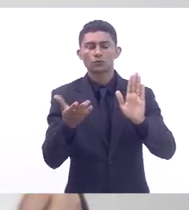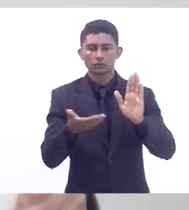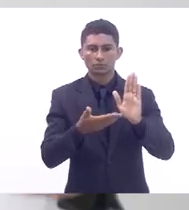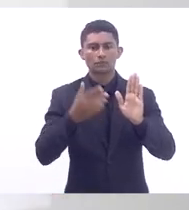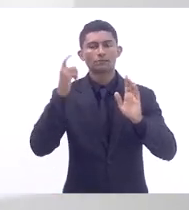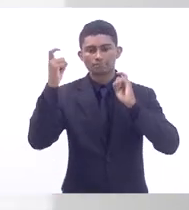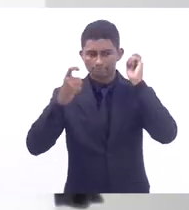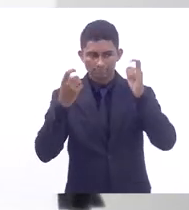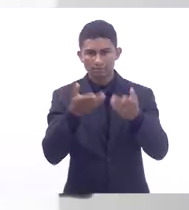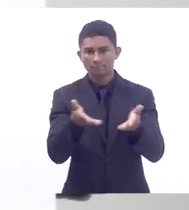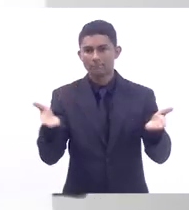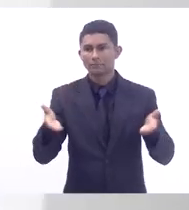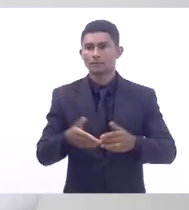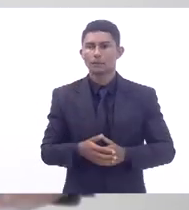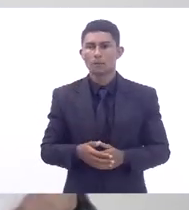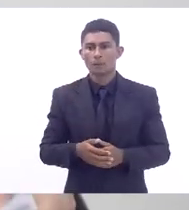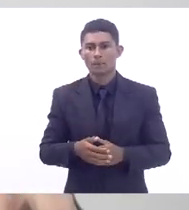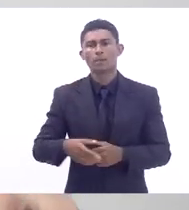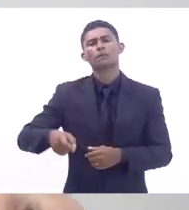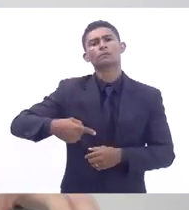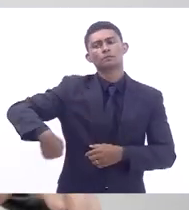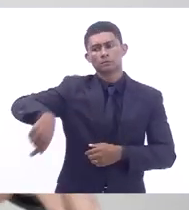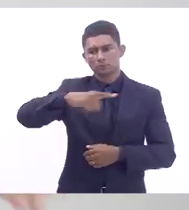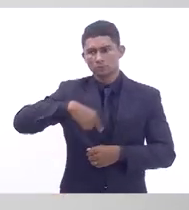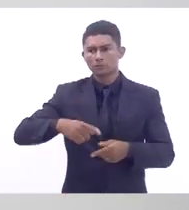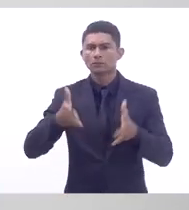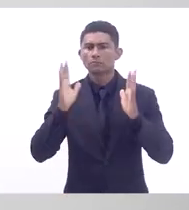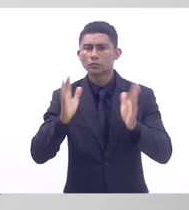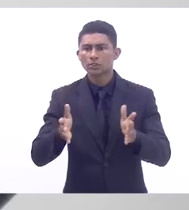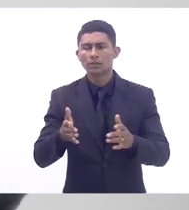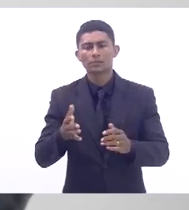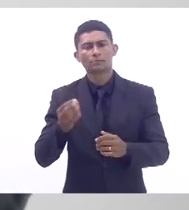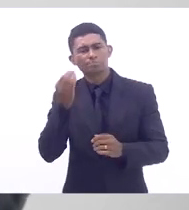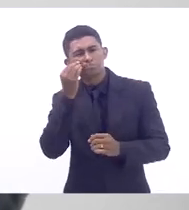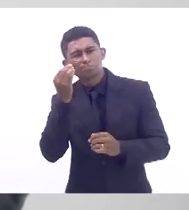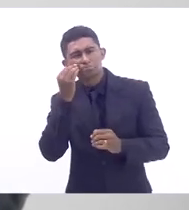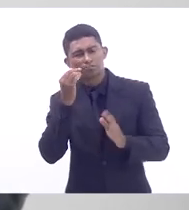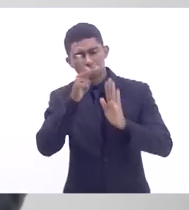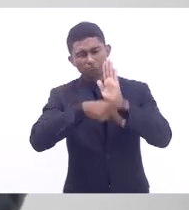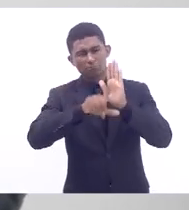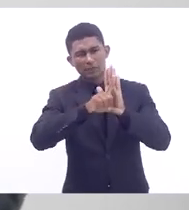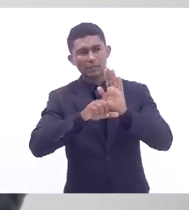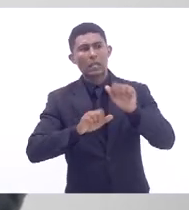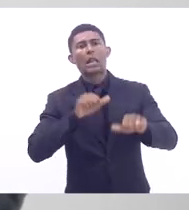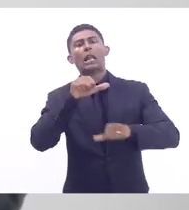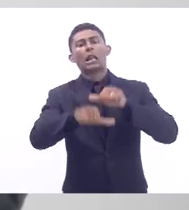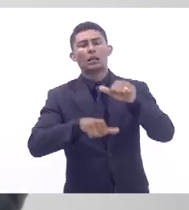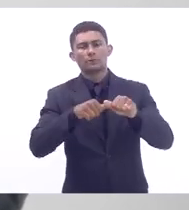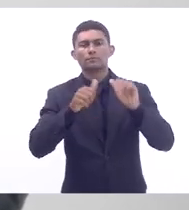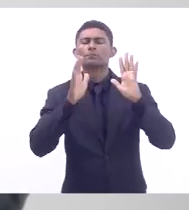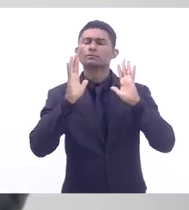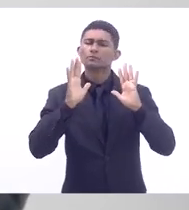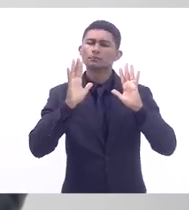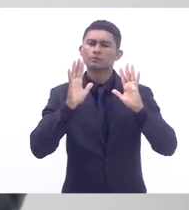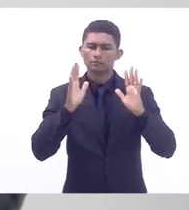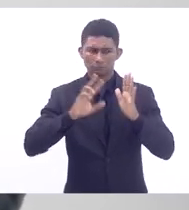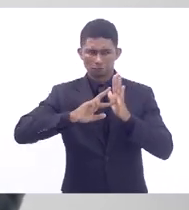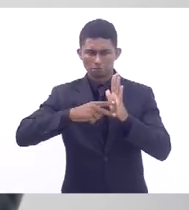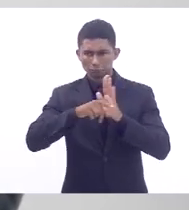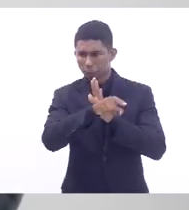o mais que Inclusive a gente tivesse dialogado no sentido de buscar fazer mudanças nele desde o início todas as entidades sindicais